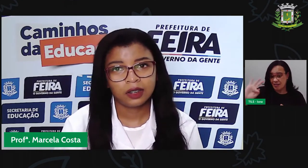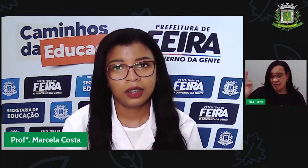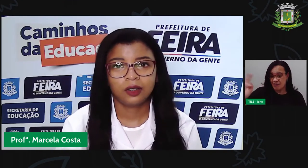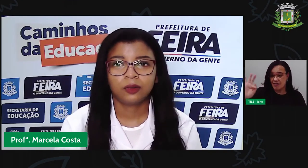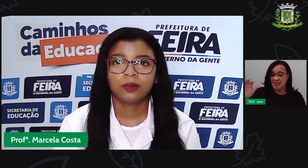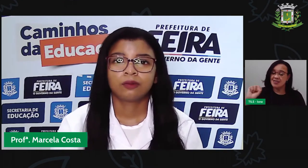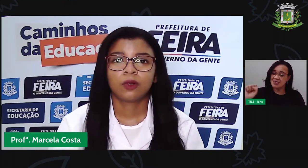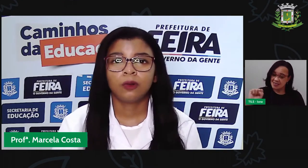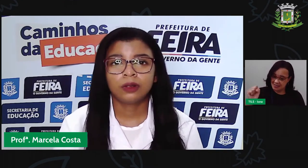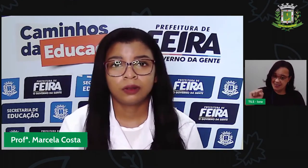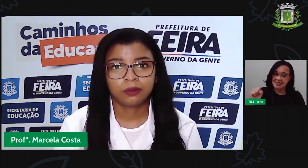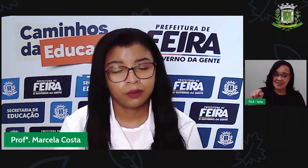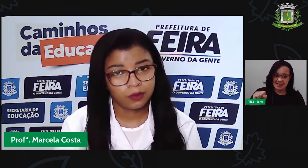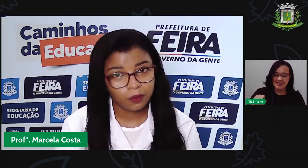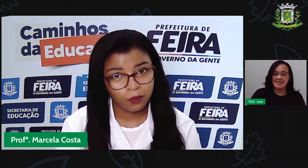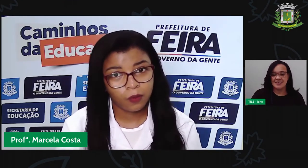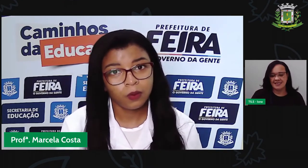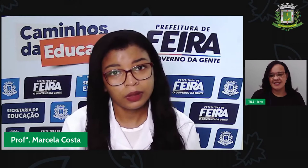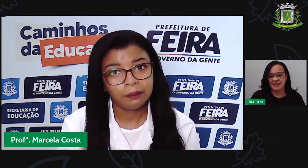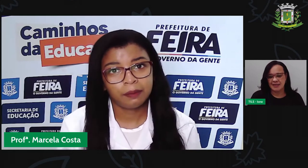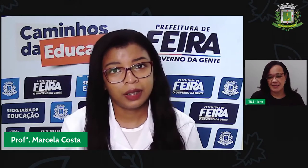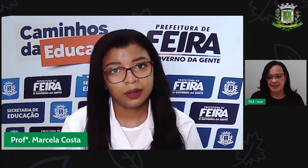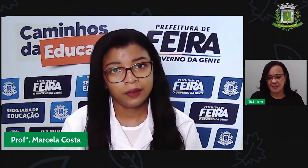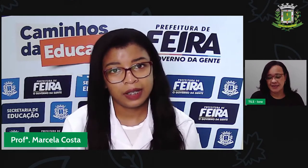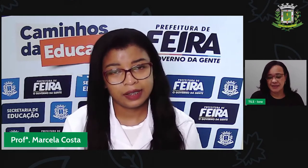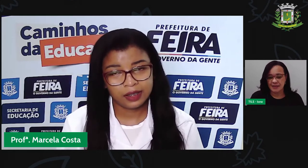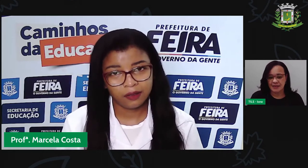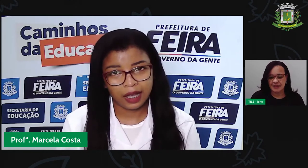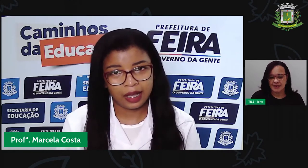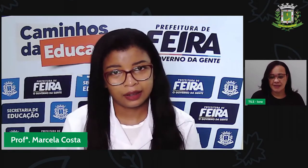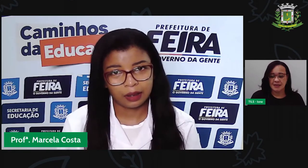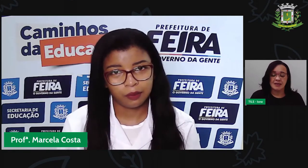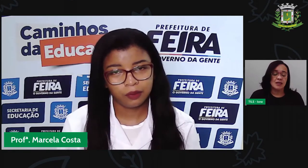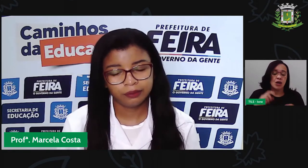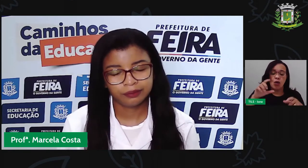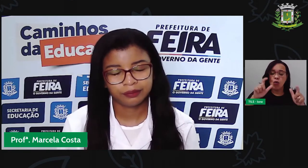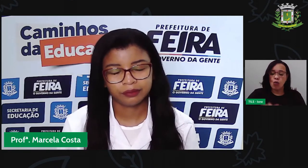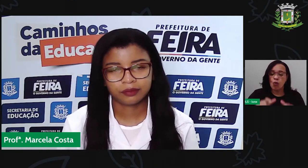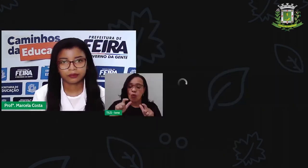relacionando, contemplando esse lugar.